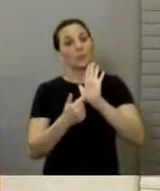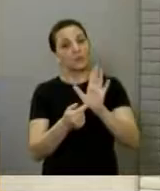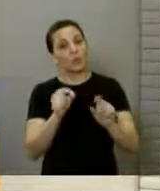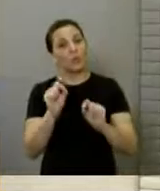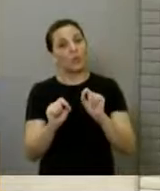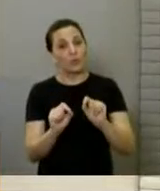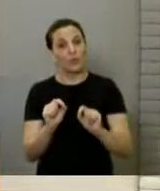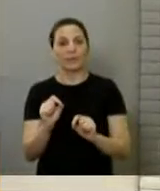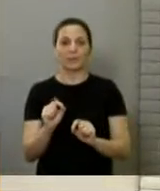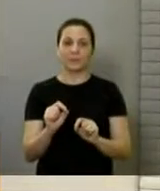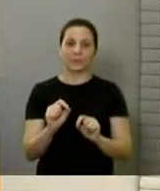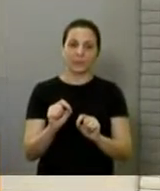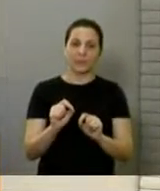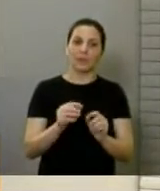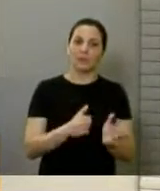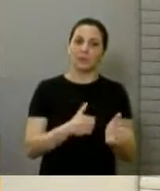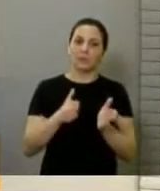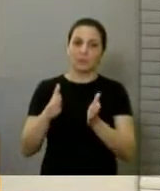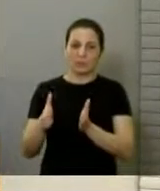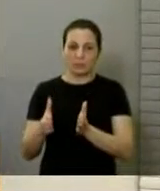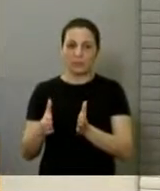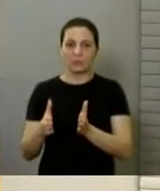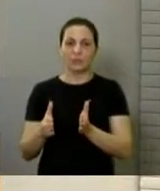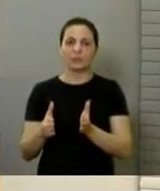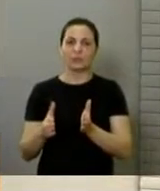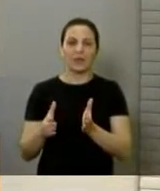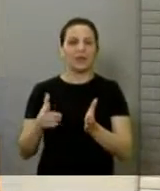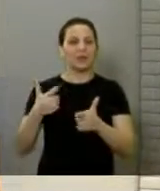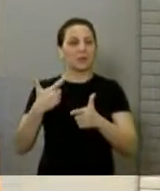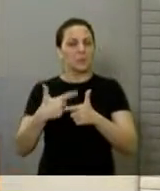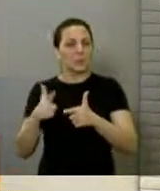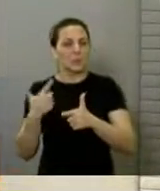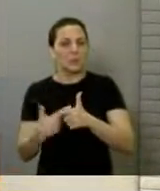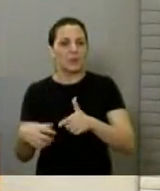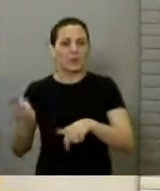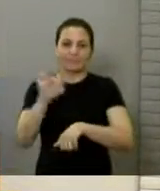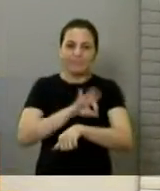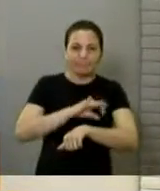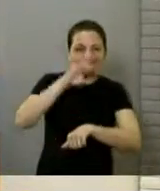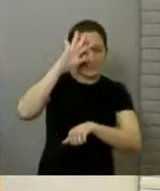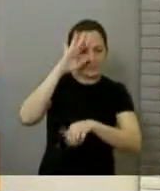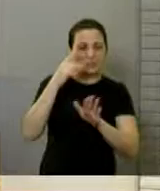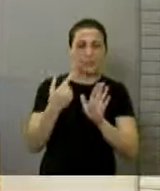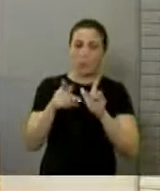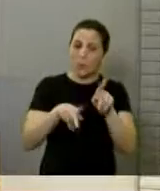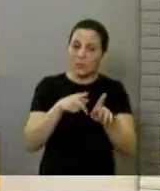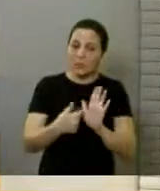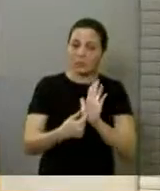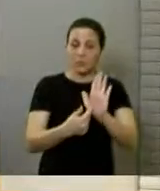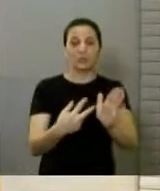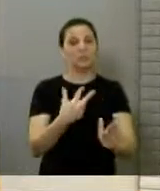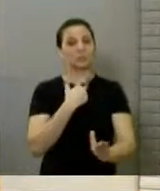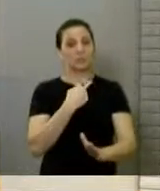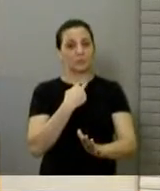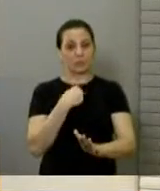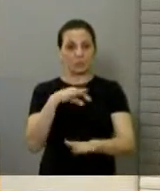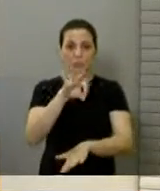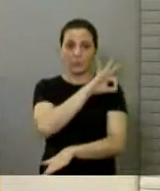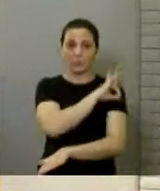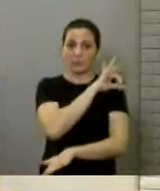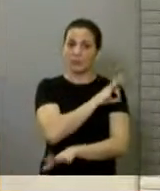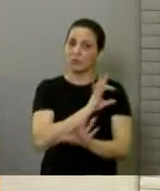não, ainda mais durante uma crise de dengue, não deixar a população exposta. E a prefeitura